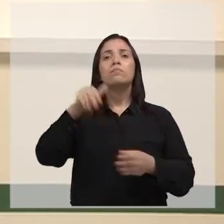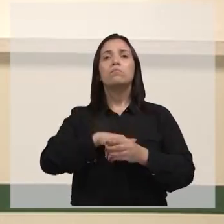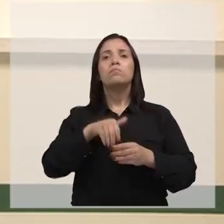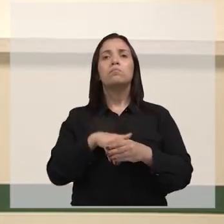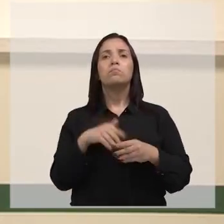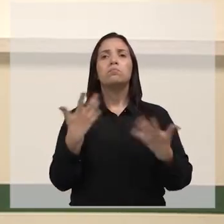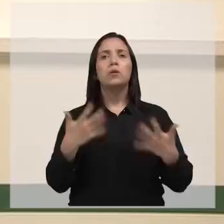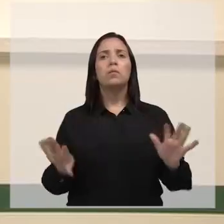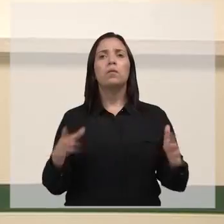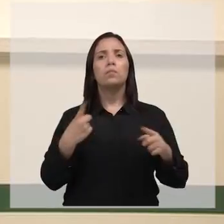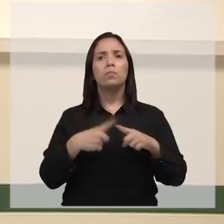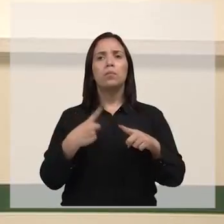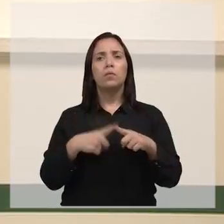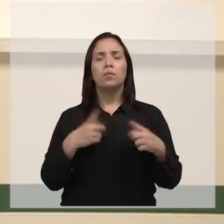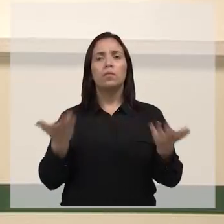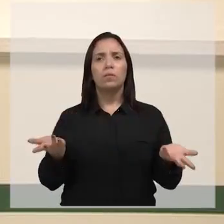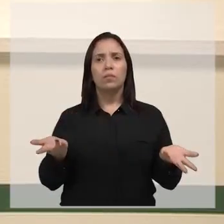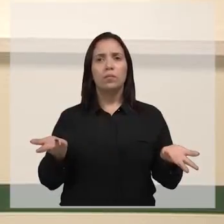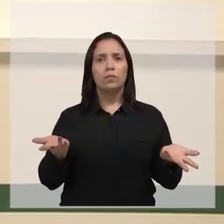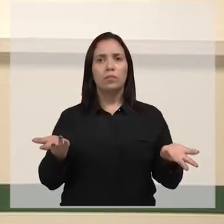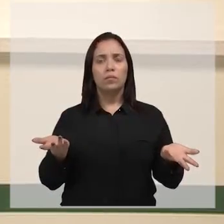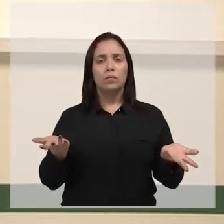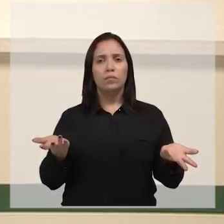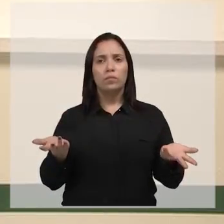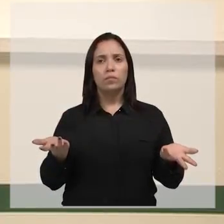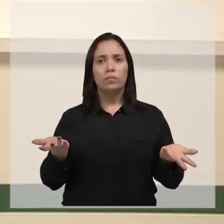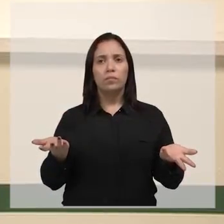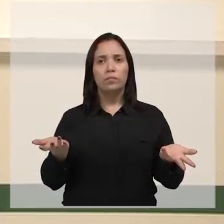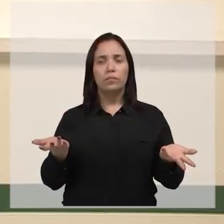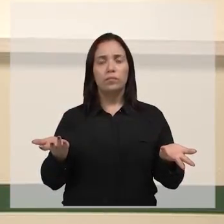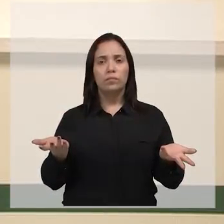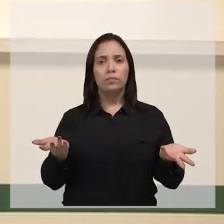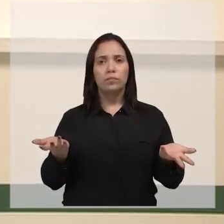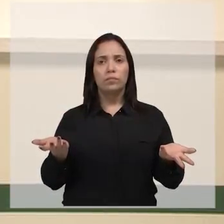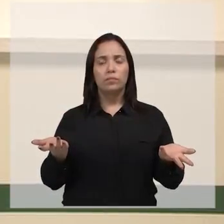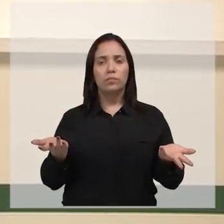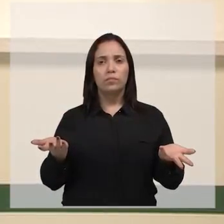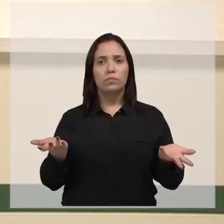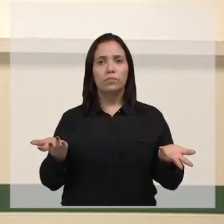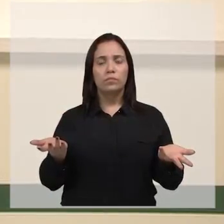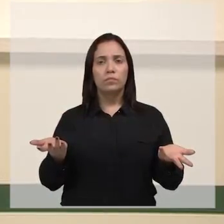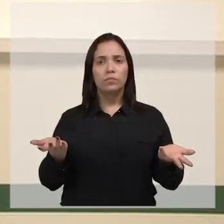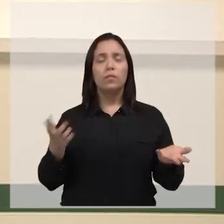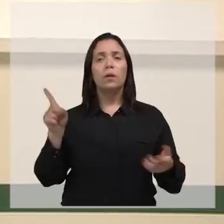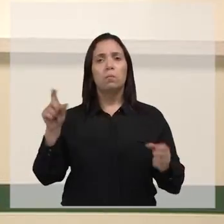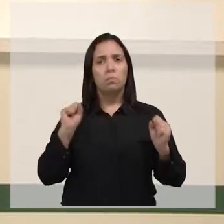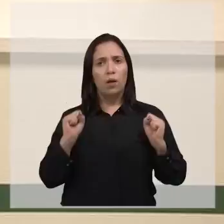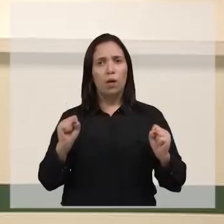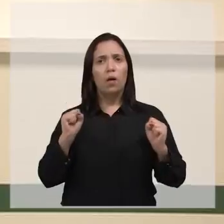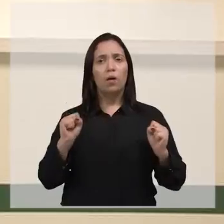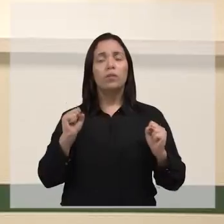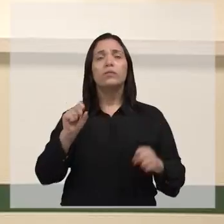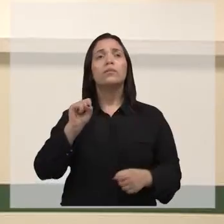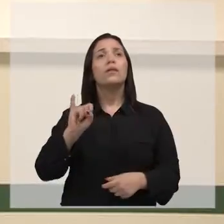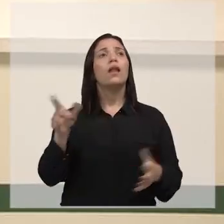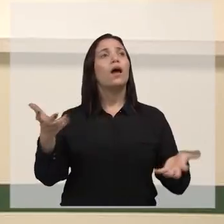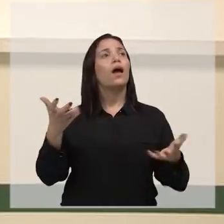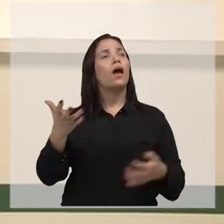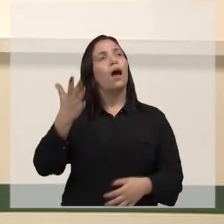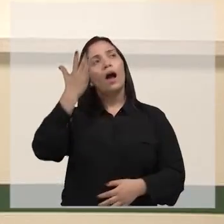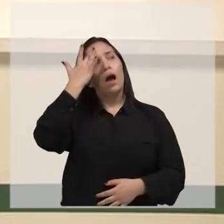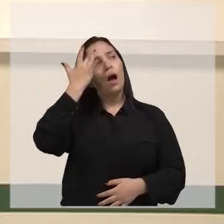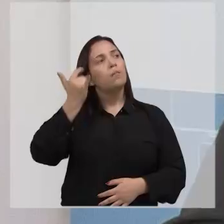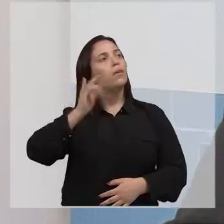candidato? Agora, legalmente? Nada. Coisa nenhuma. Coisa nenhuma, Luiz. Ele pode amanhã